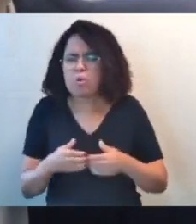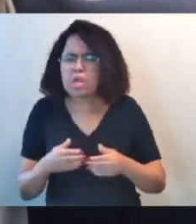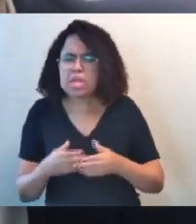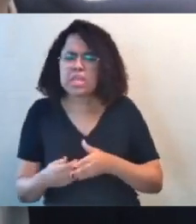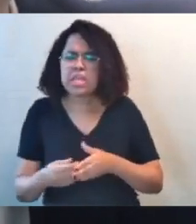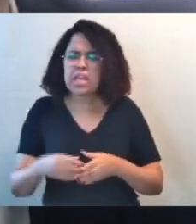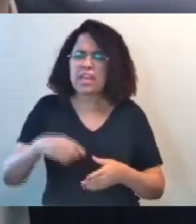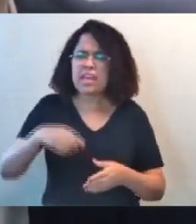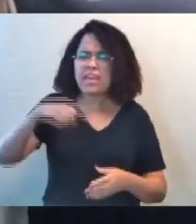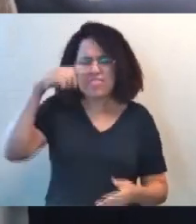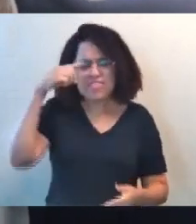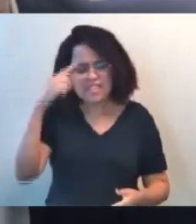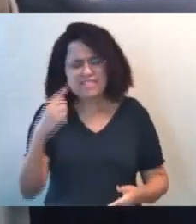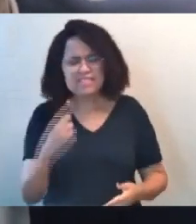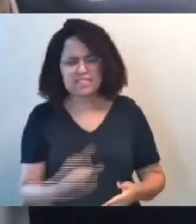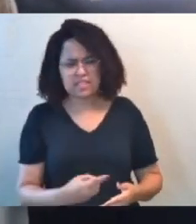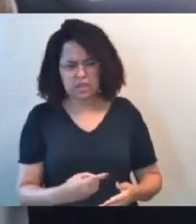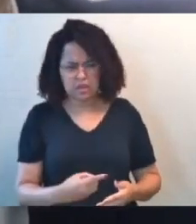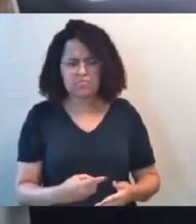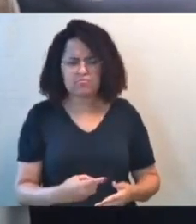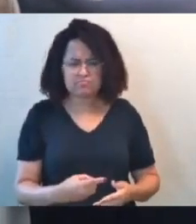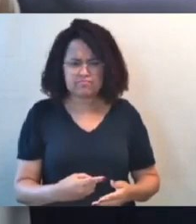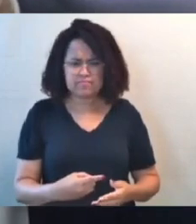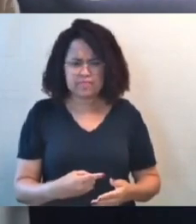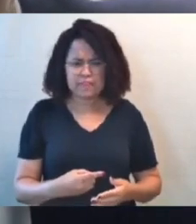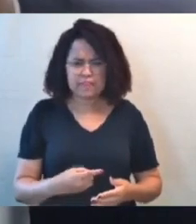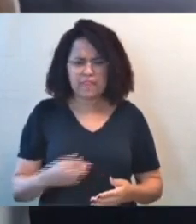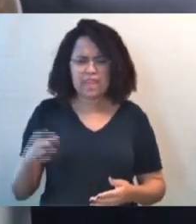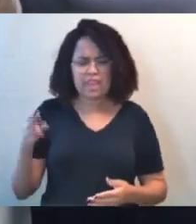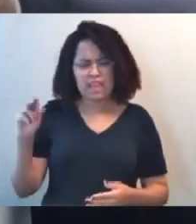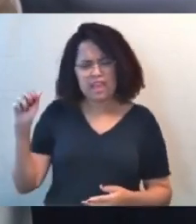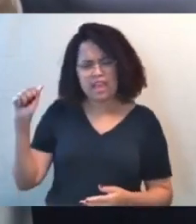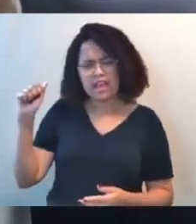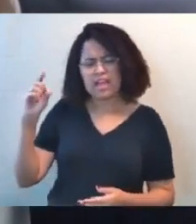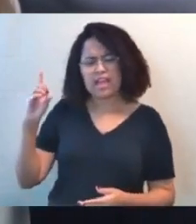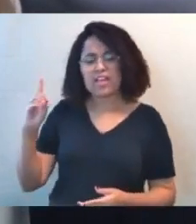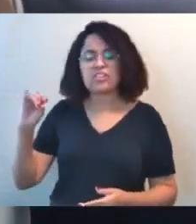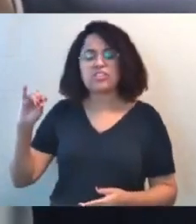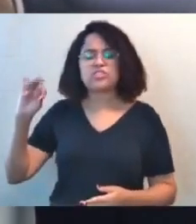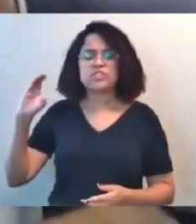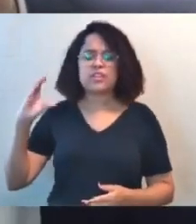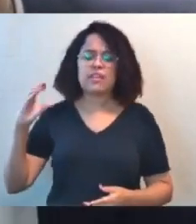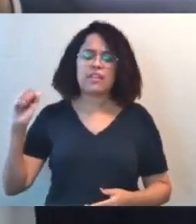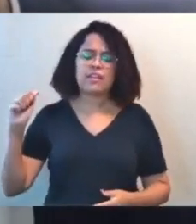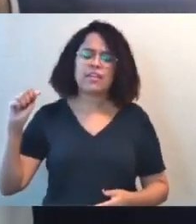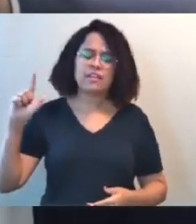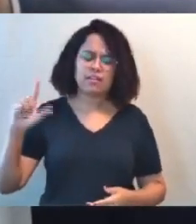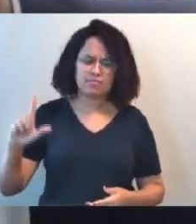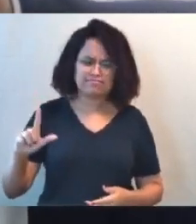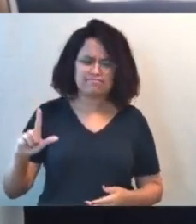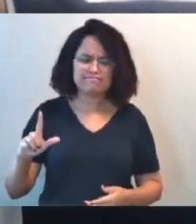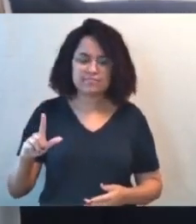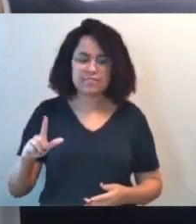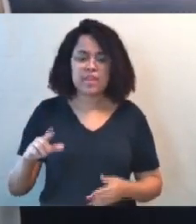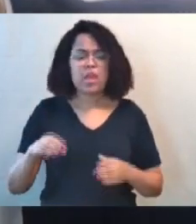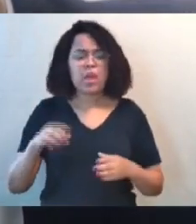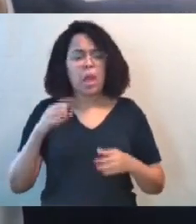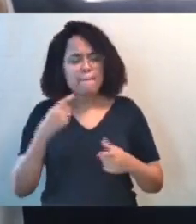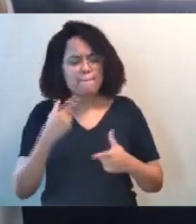radical. Radicalização leva a problemas sérios.